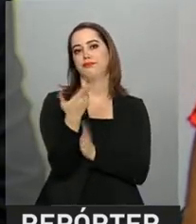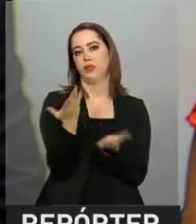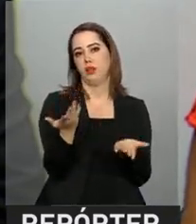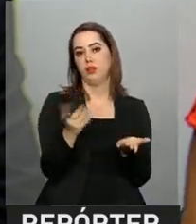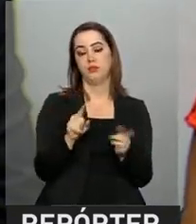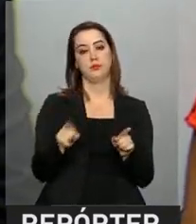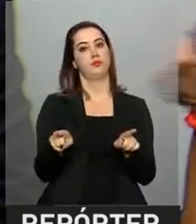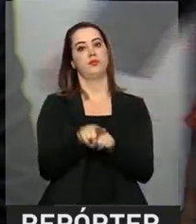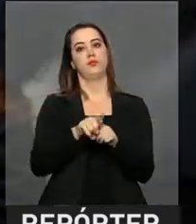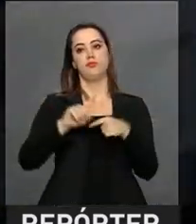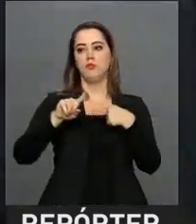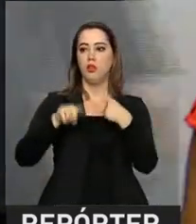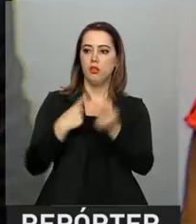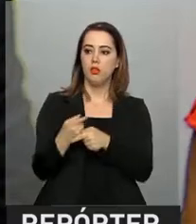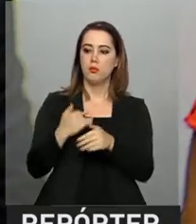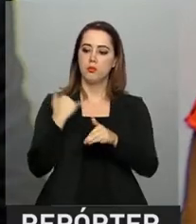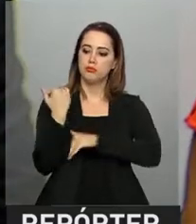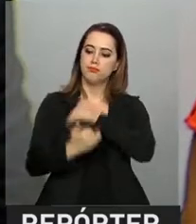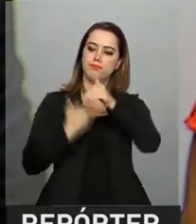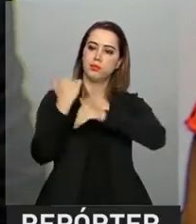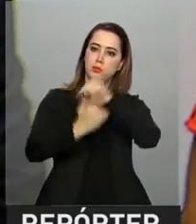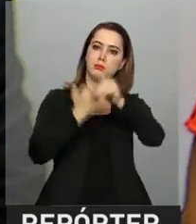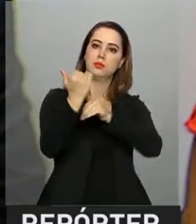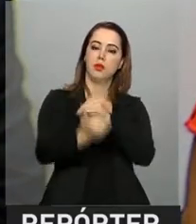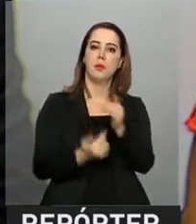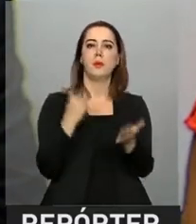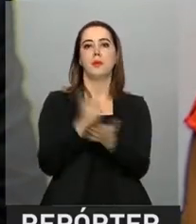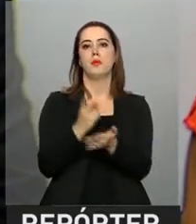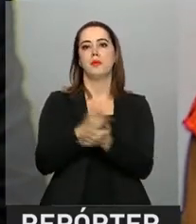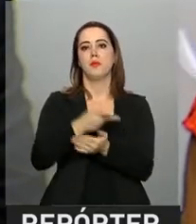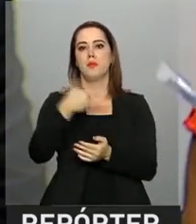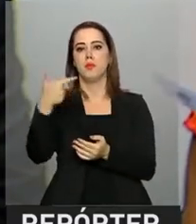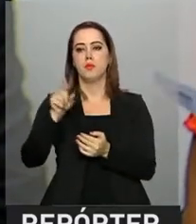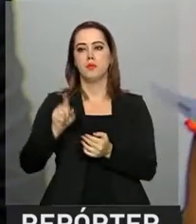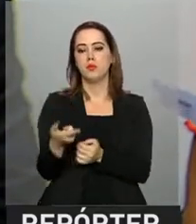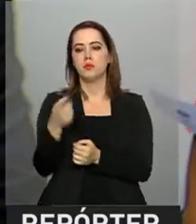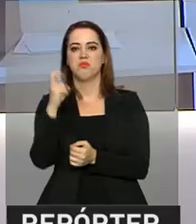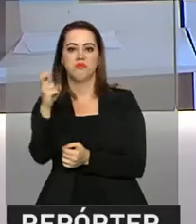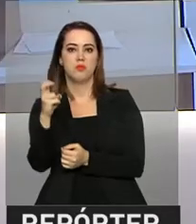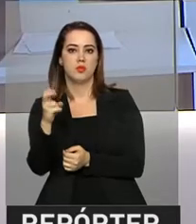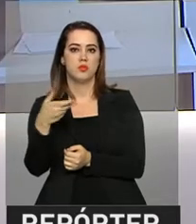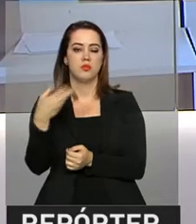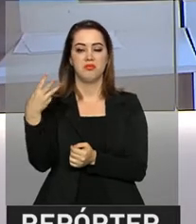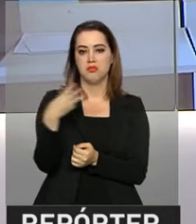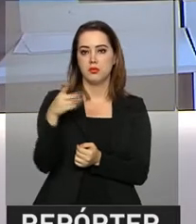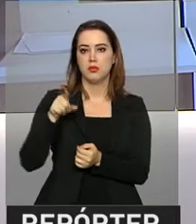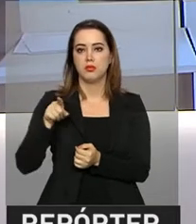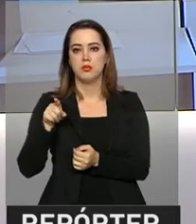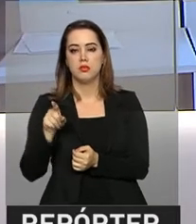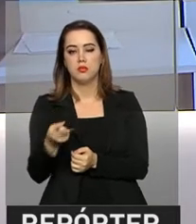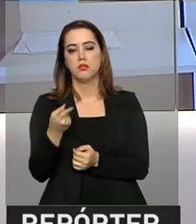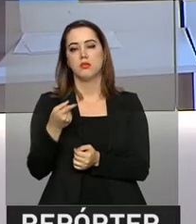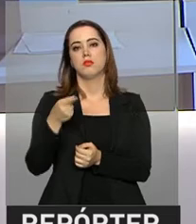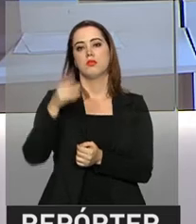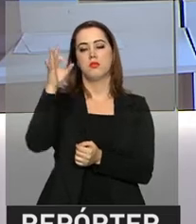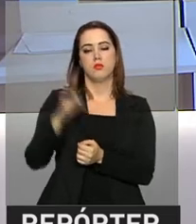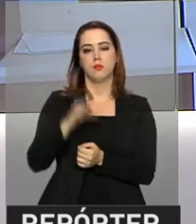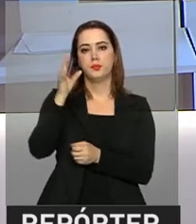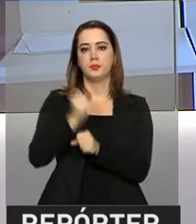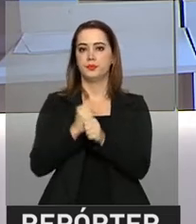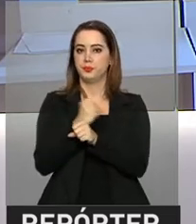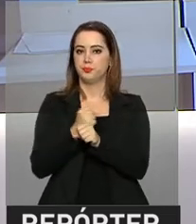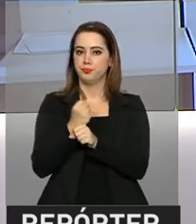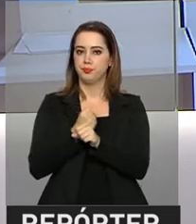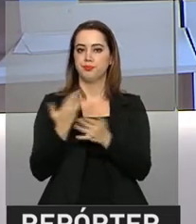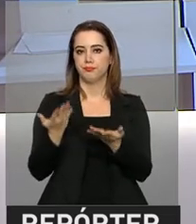nem voltando a crescer a uma taxa acima de 2,5%, 3% ao ano. E por falar em contas públicas, o Ministério